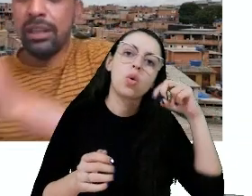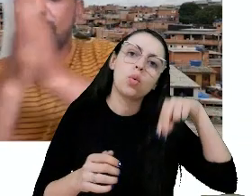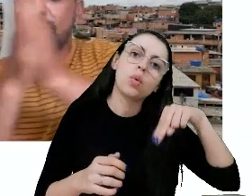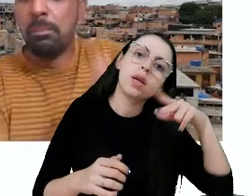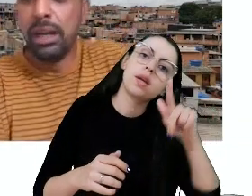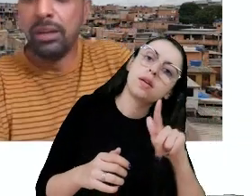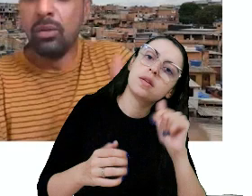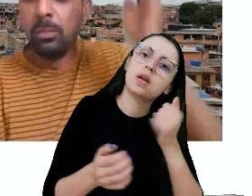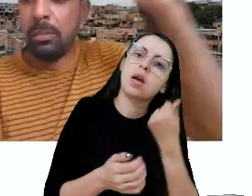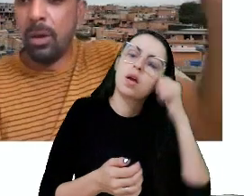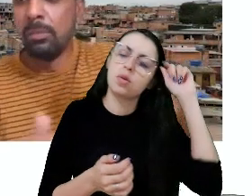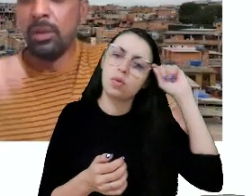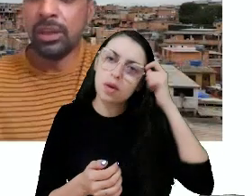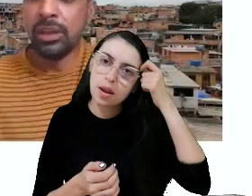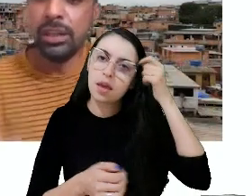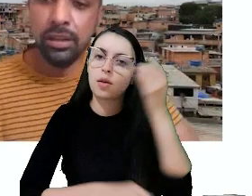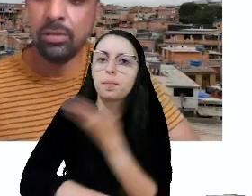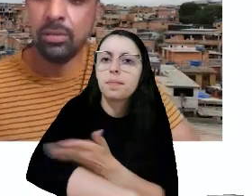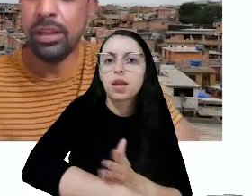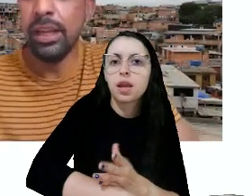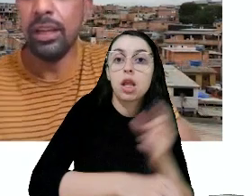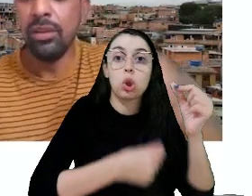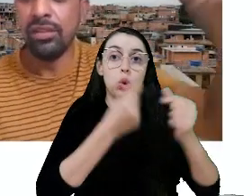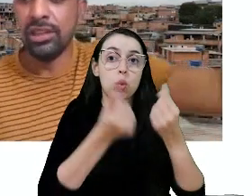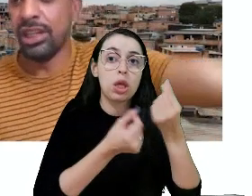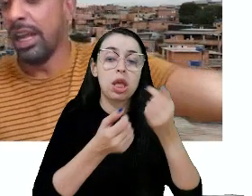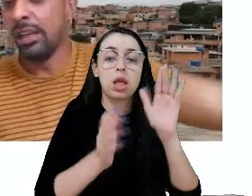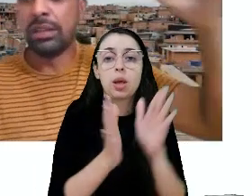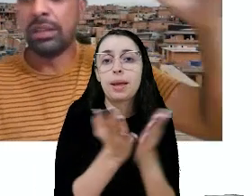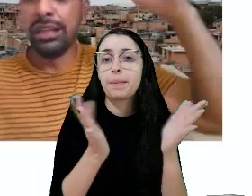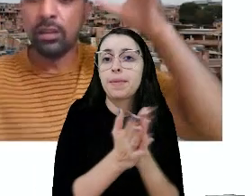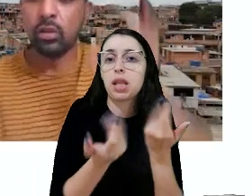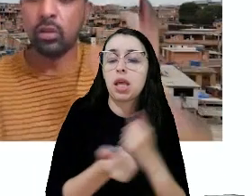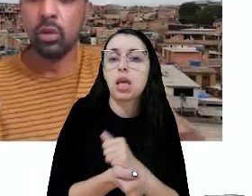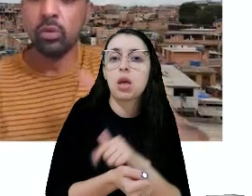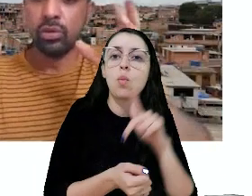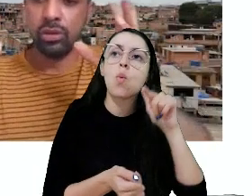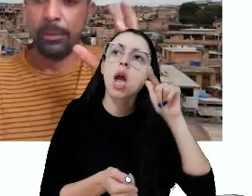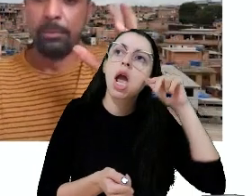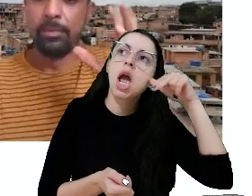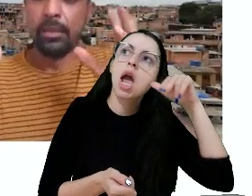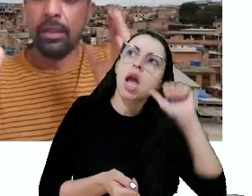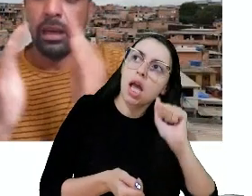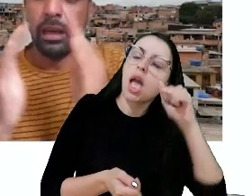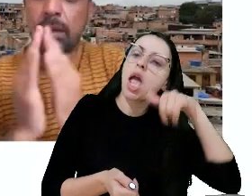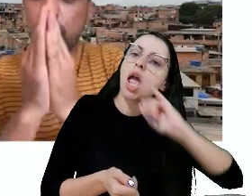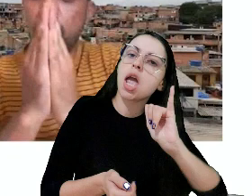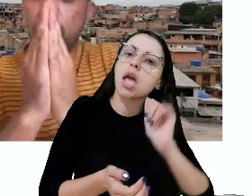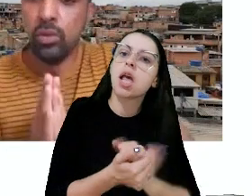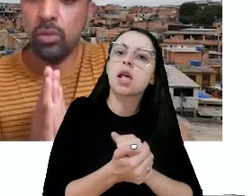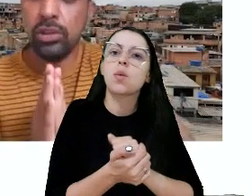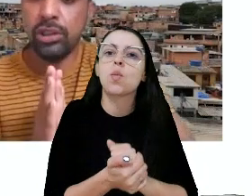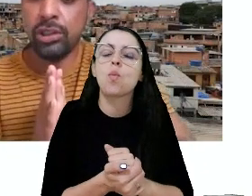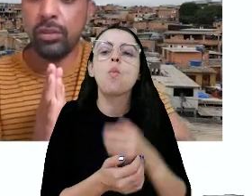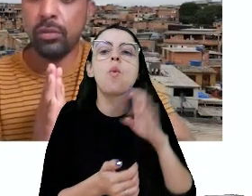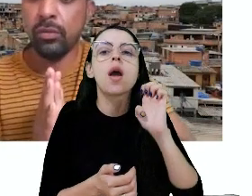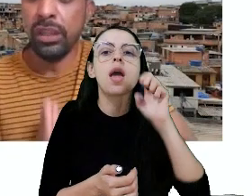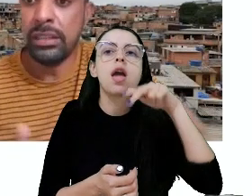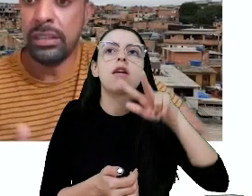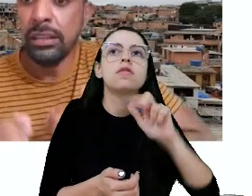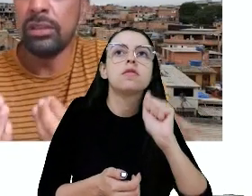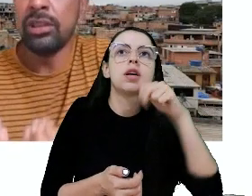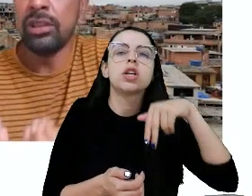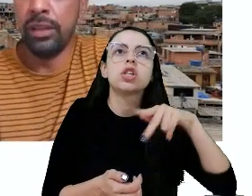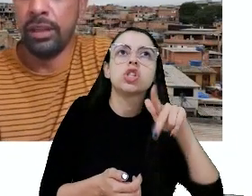ONGs, o preto, o branco, o pobre, o rico, o gay, o evangélico, tem que estar todos trabalhando por um único